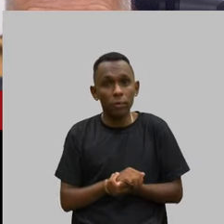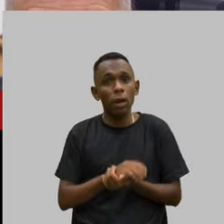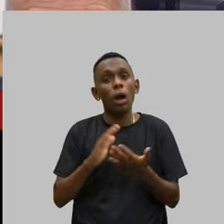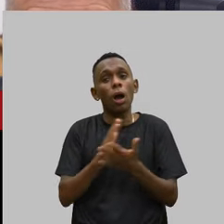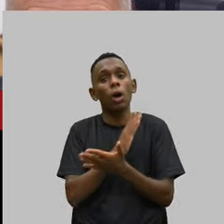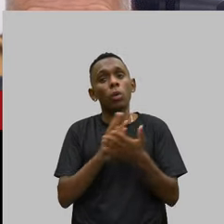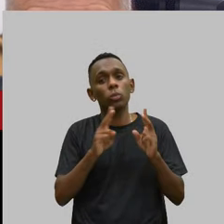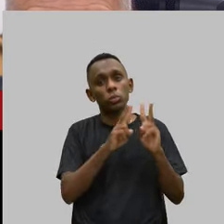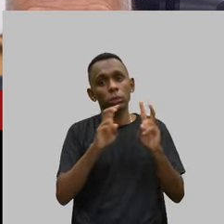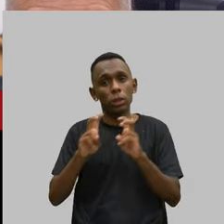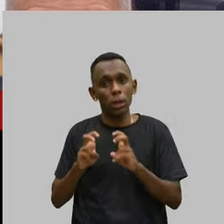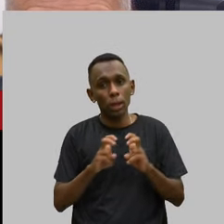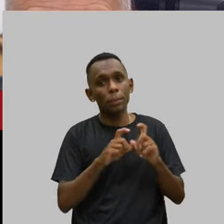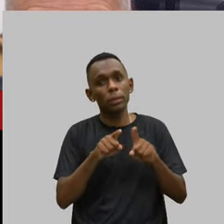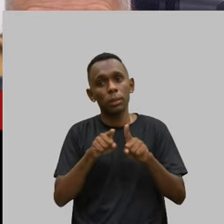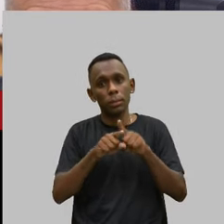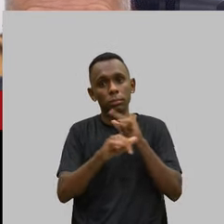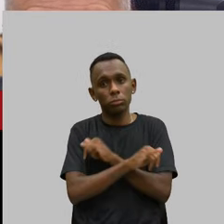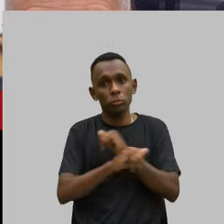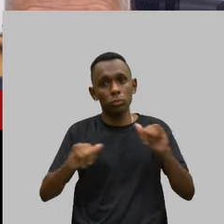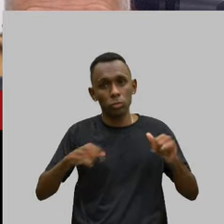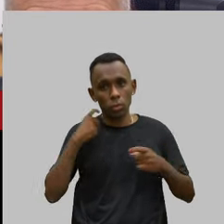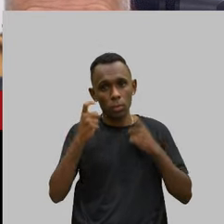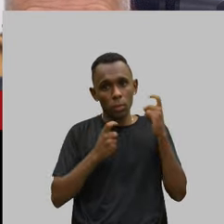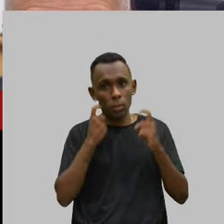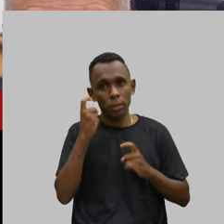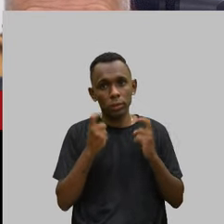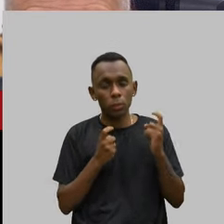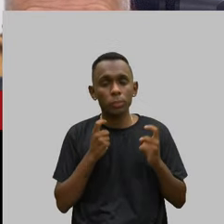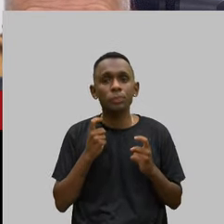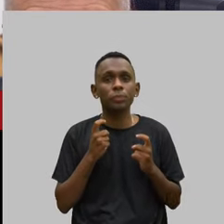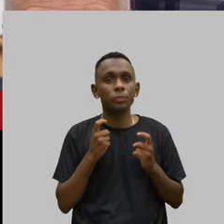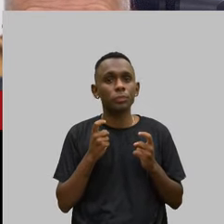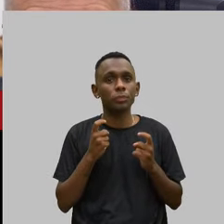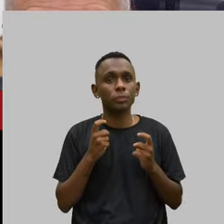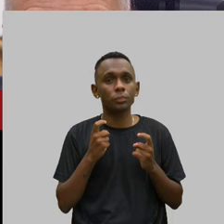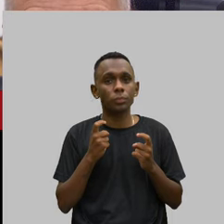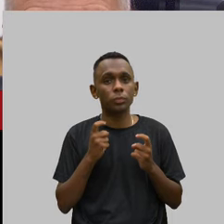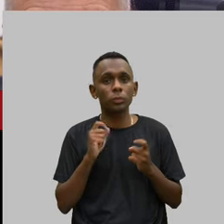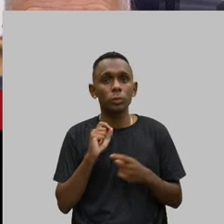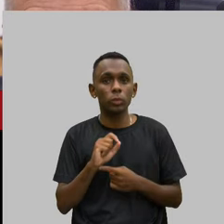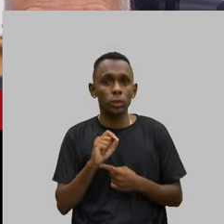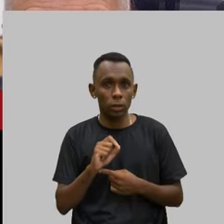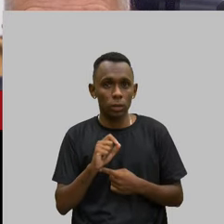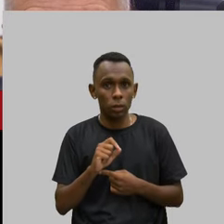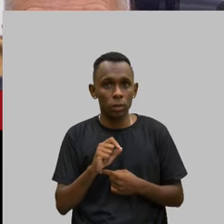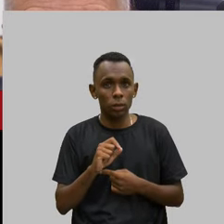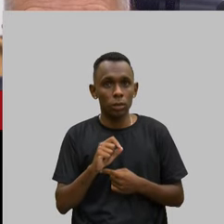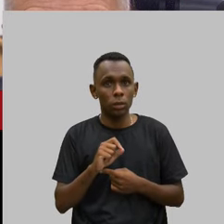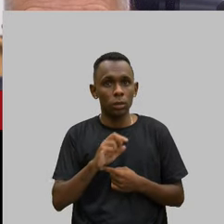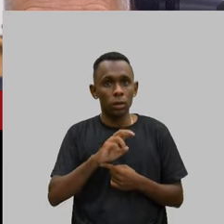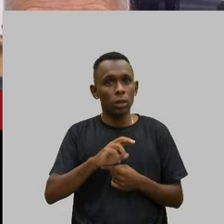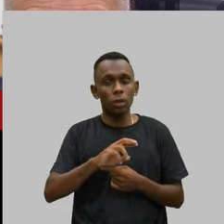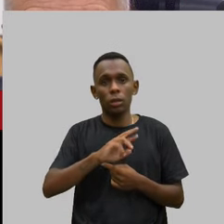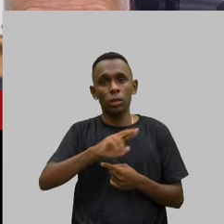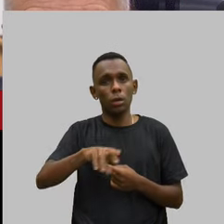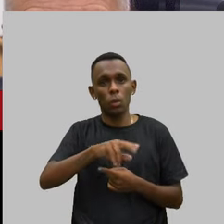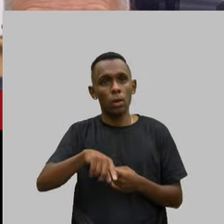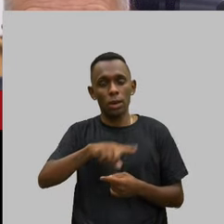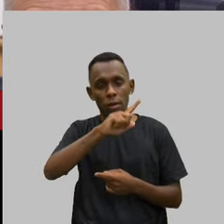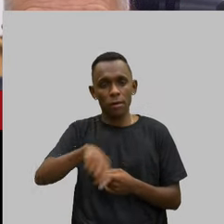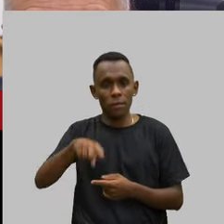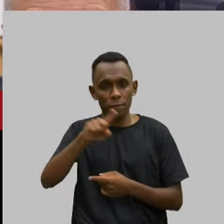questões e trazer a público uma preocupação que é quanto ao não veto do artigo oavo da lei de